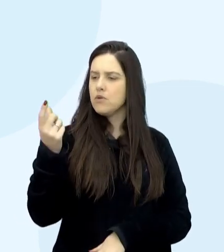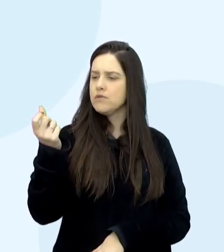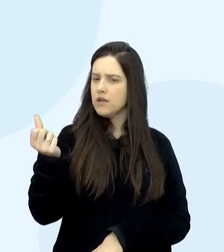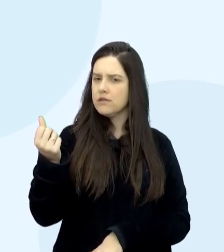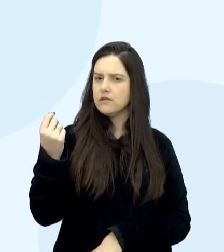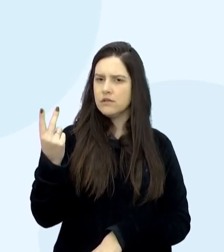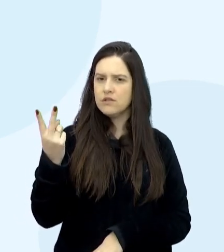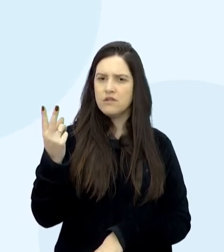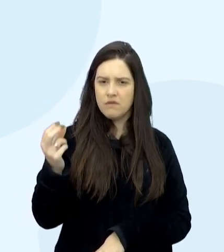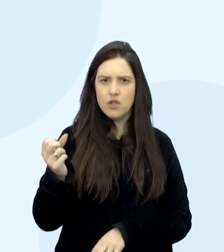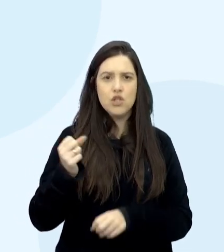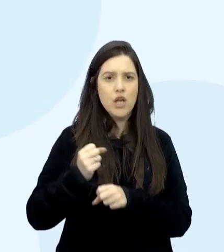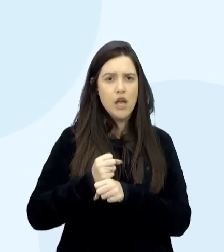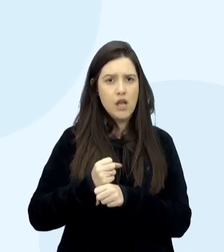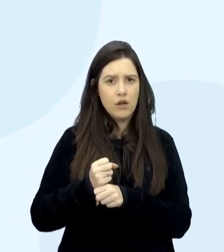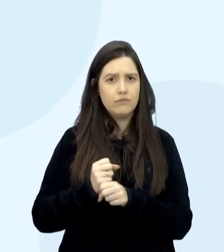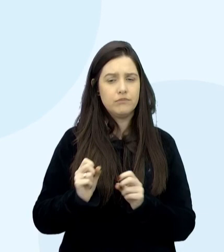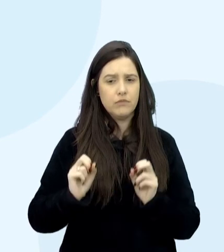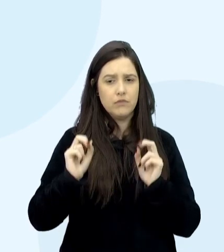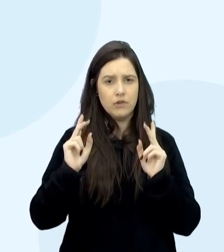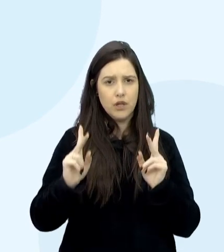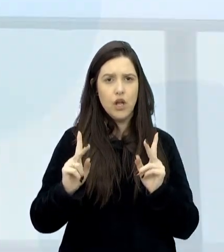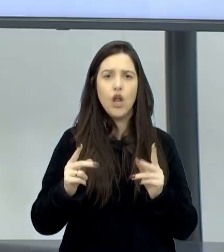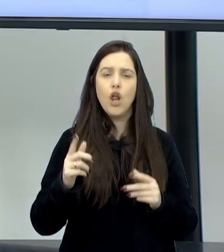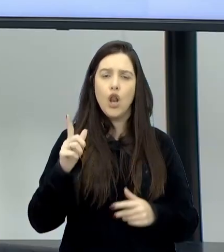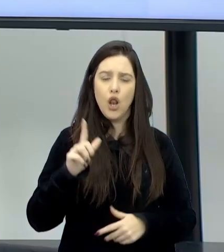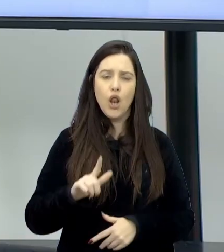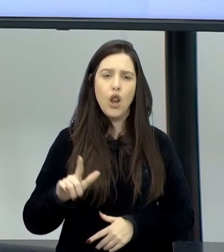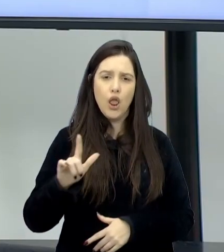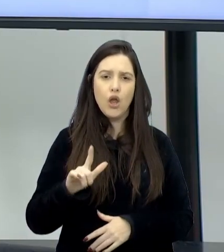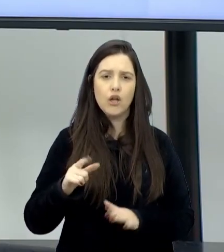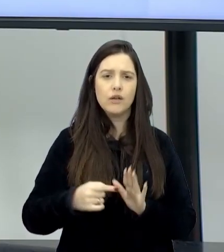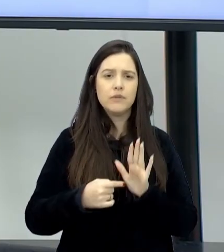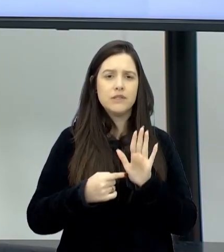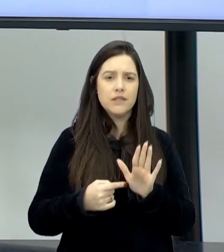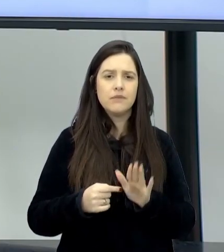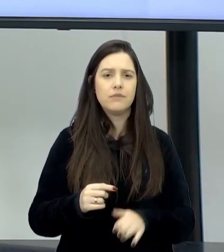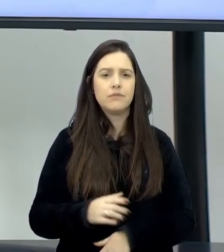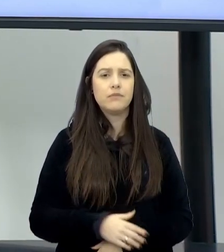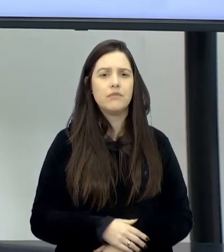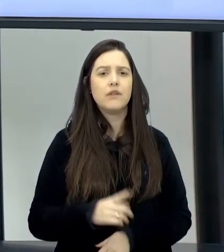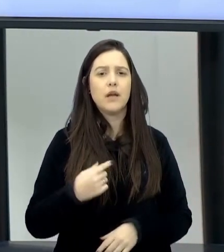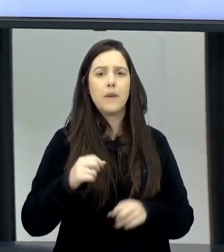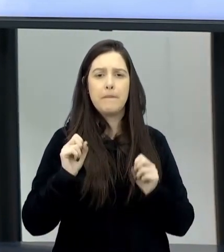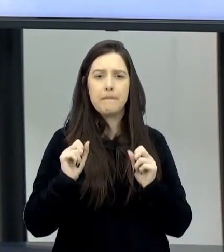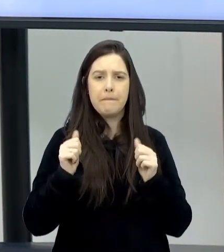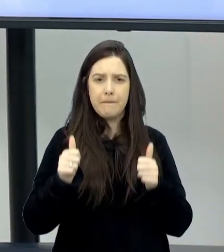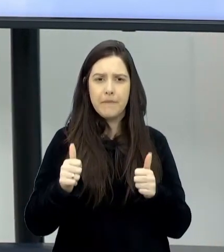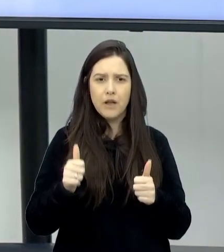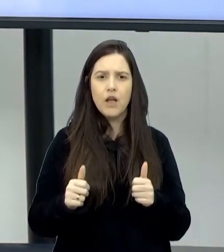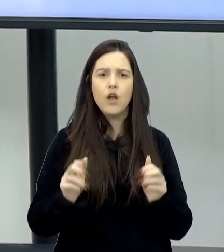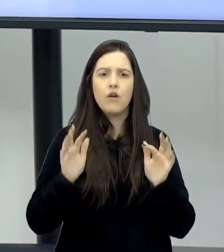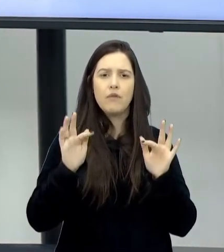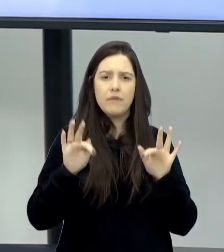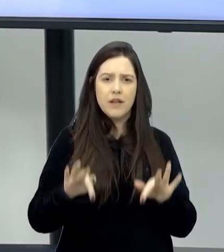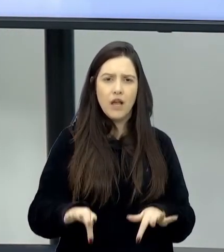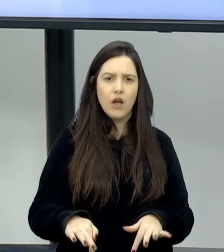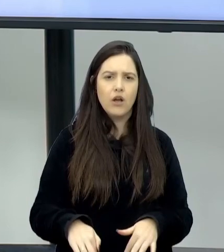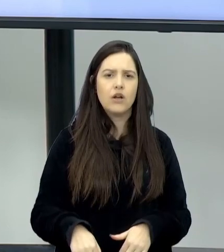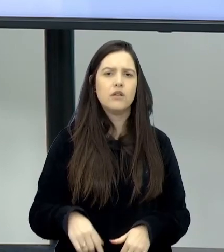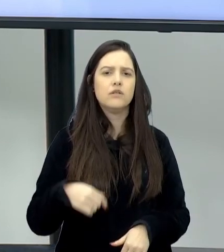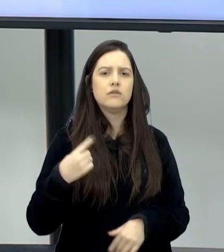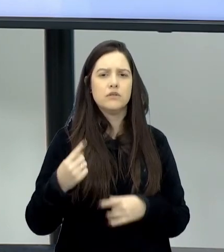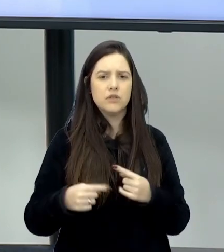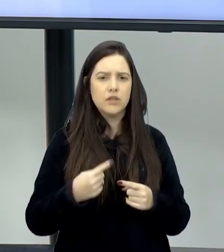tá certo? Beleza? Então, algebricamente, a gente representa isso. Beleza, pessoal? Então, nós vamos chegar aqui ao fim. porque essa é